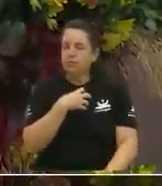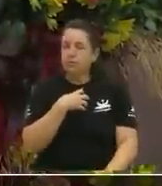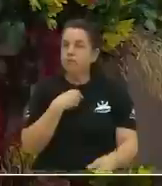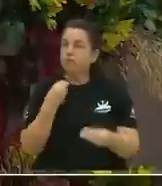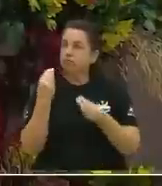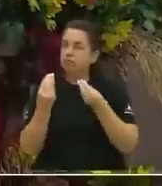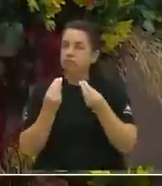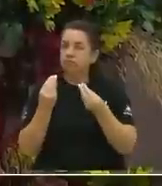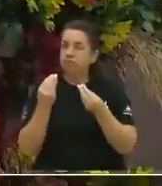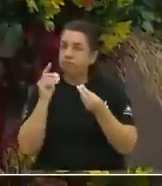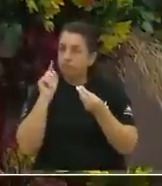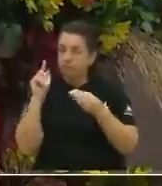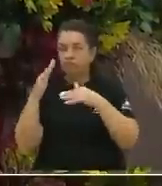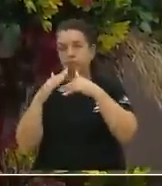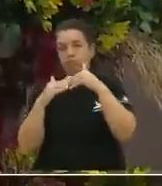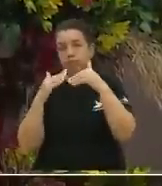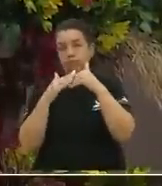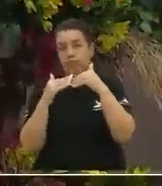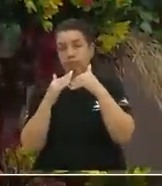ele apascenta